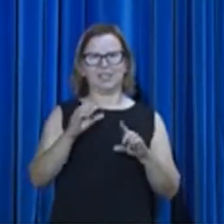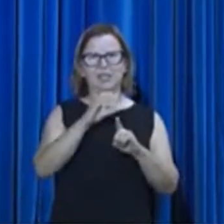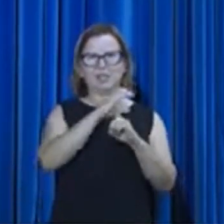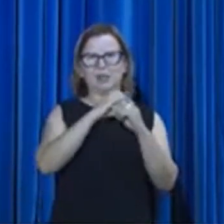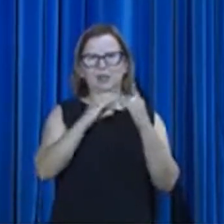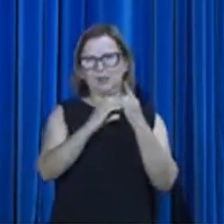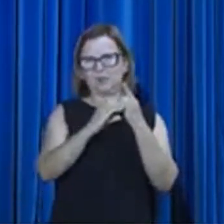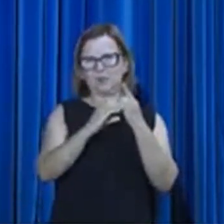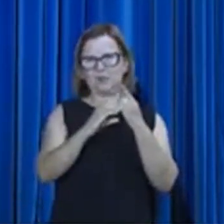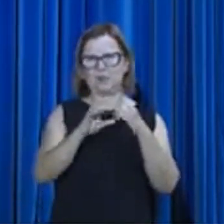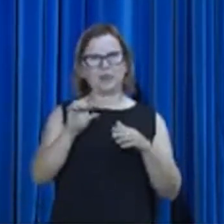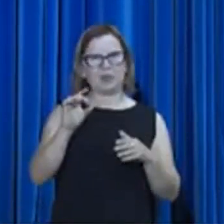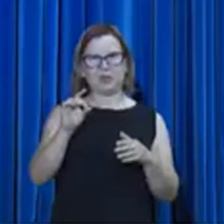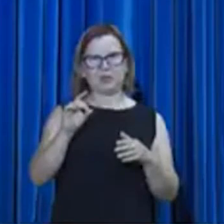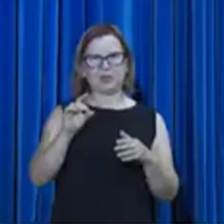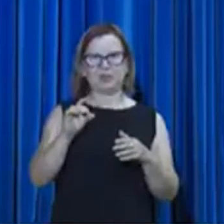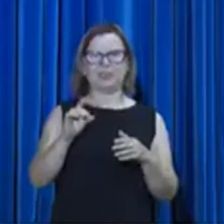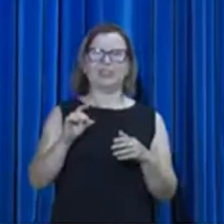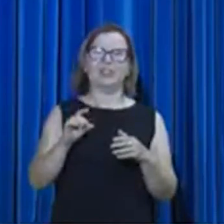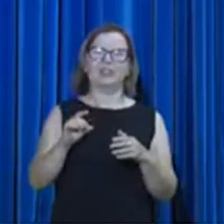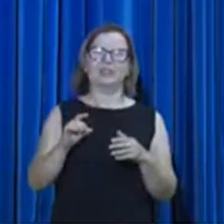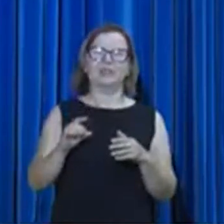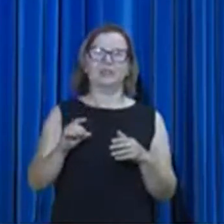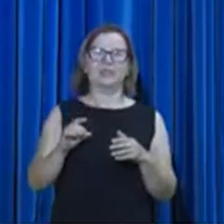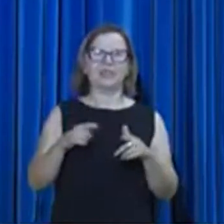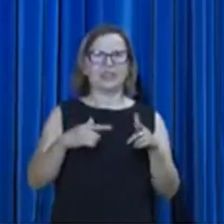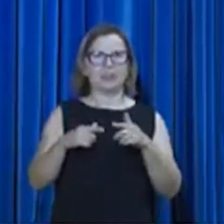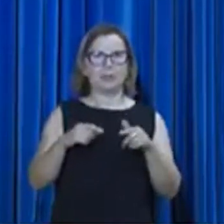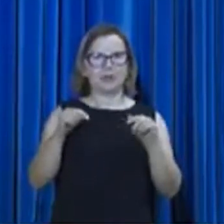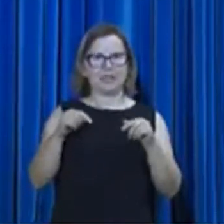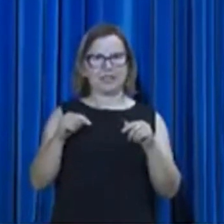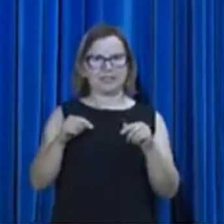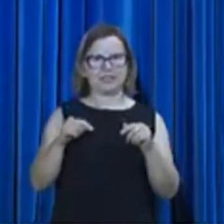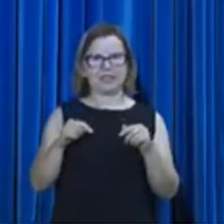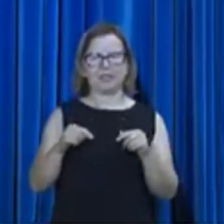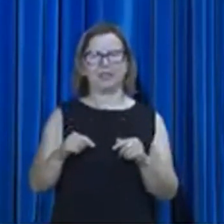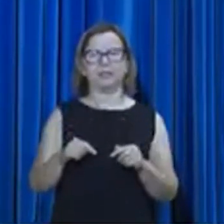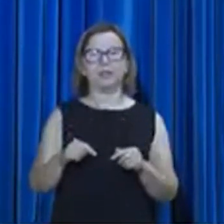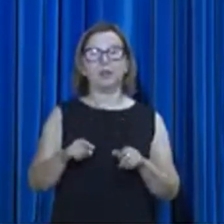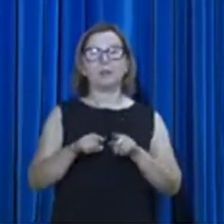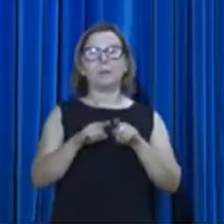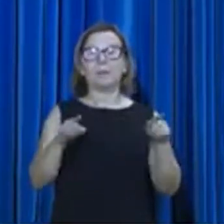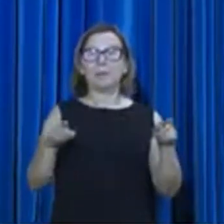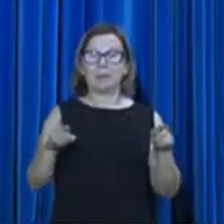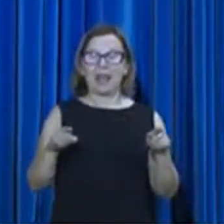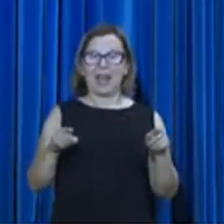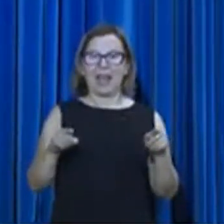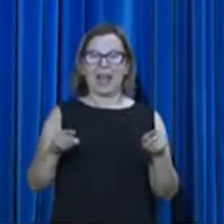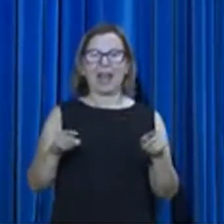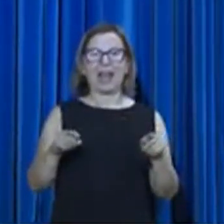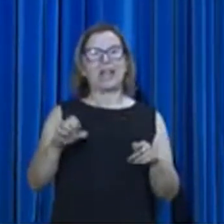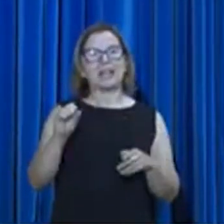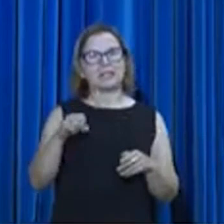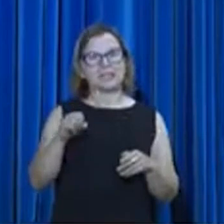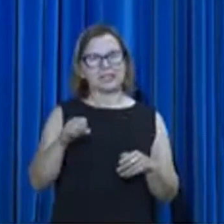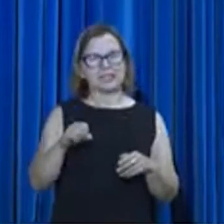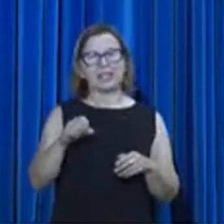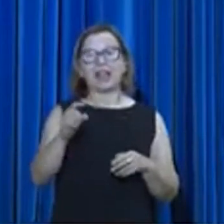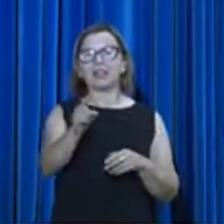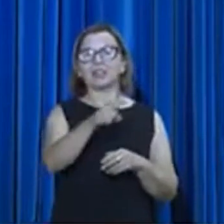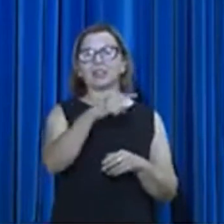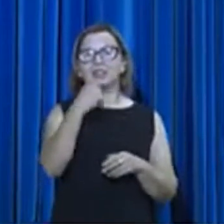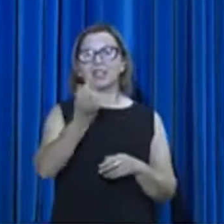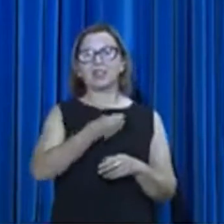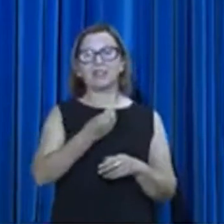de corte, ficar na introdução. Isso é o âmbito da nossa vida por inteiro. Nós sofremos disso ainda, porque nós estamos